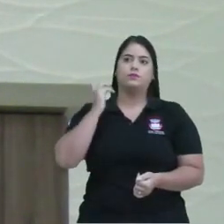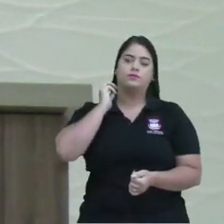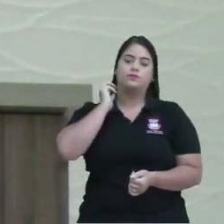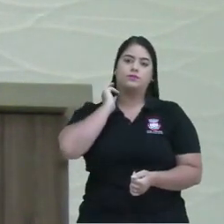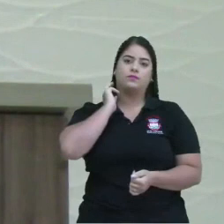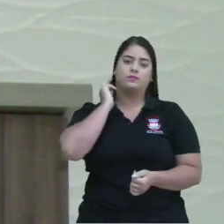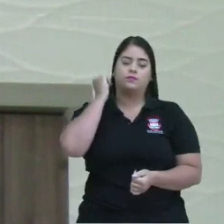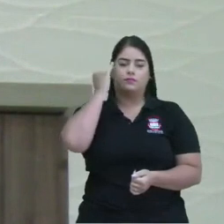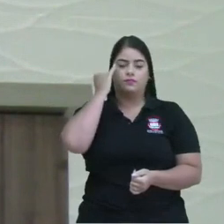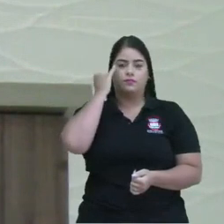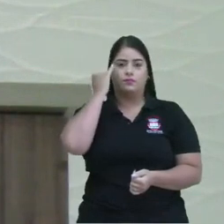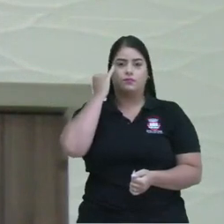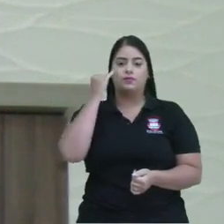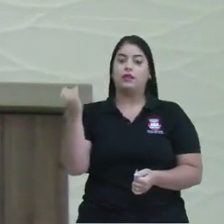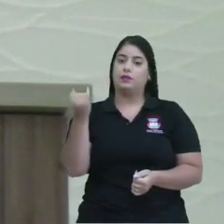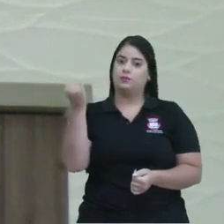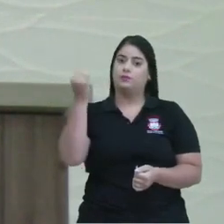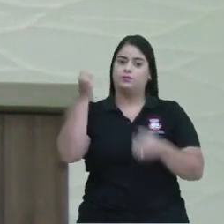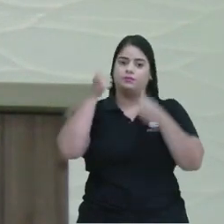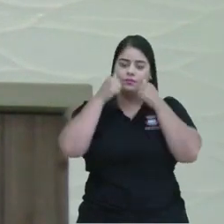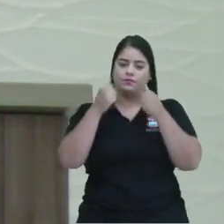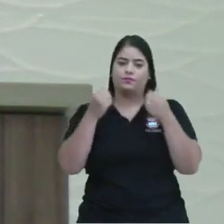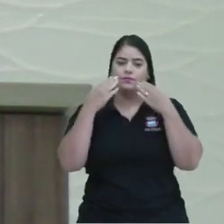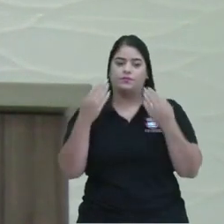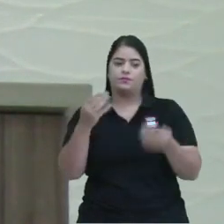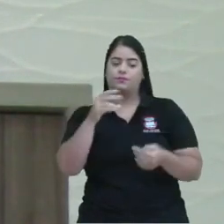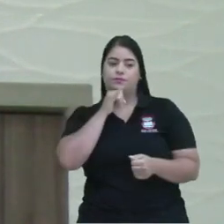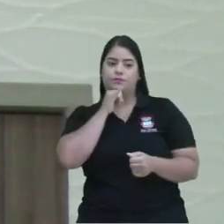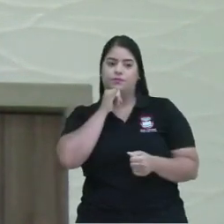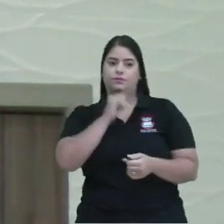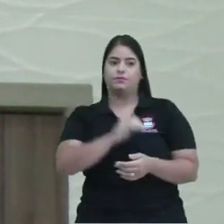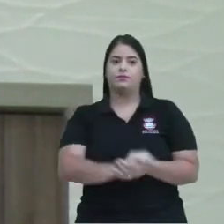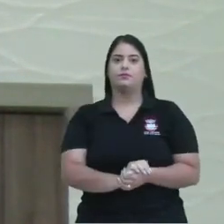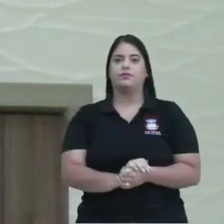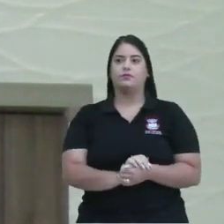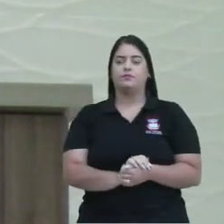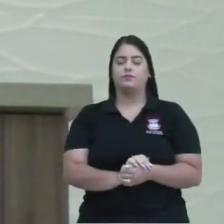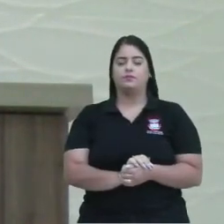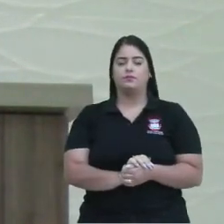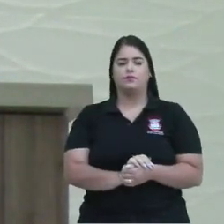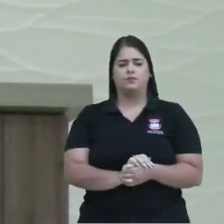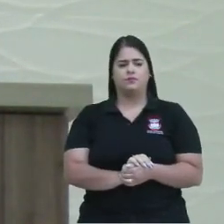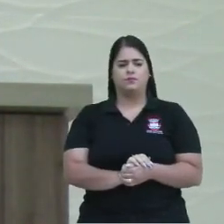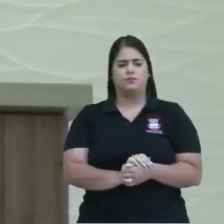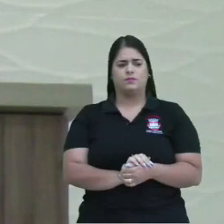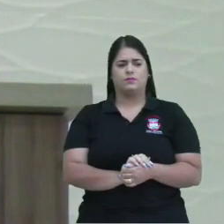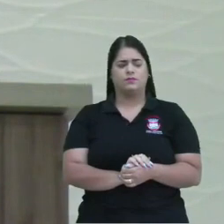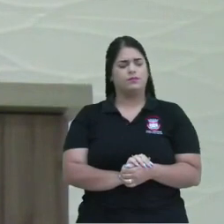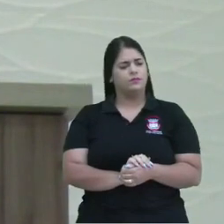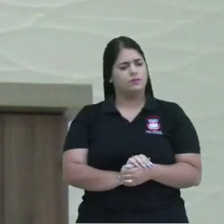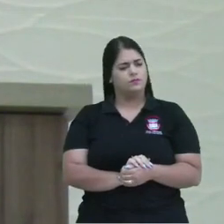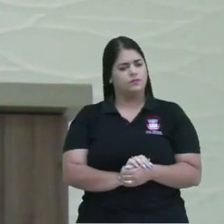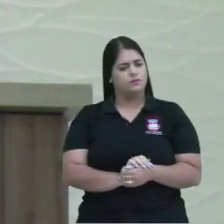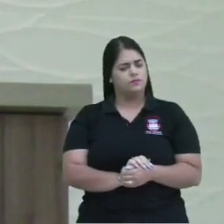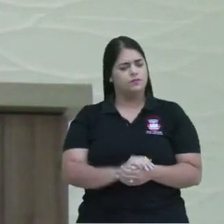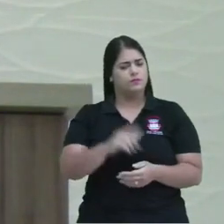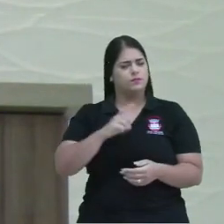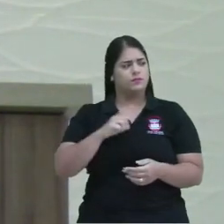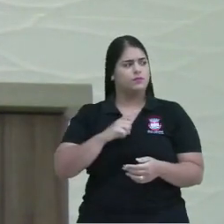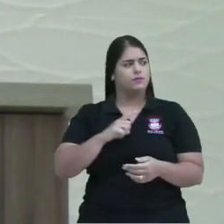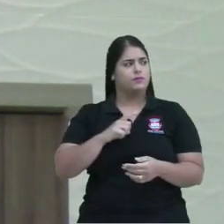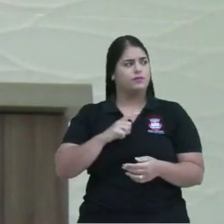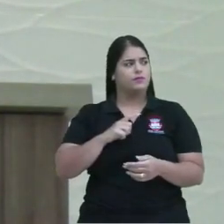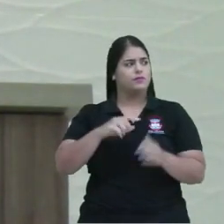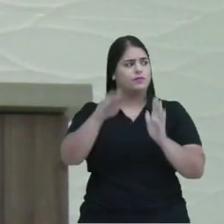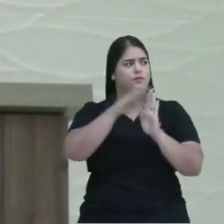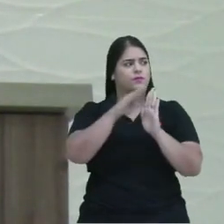de uma audiência pública. Por exemplo, no caso do plano diretor, teve várias audiências públicas